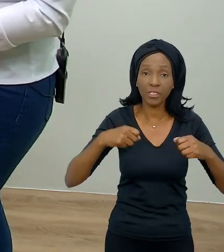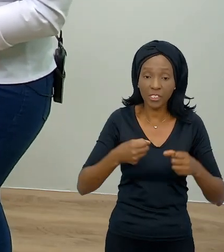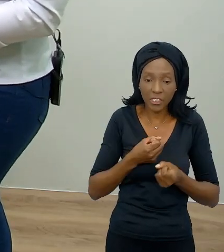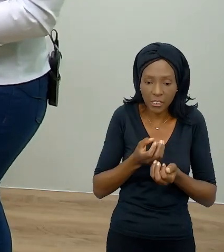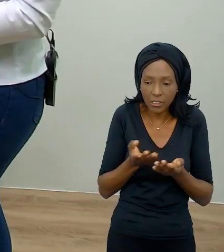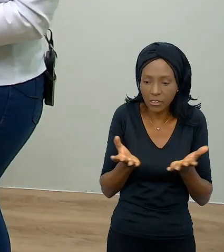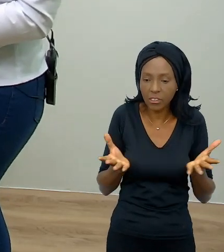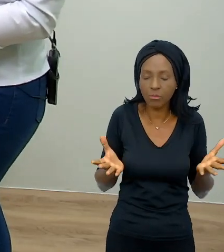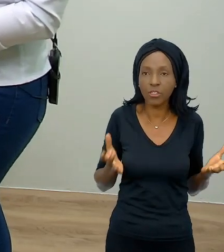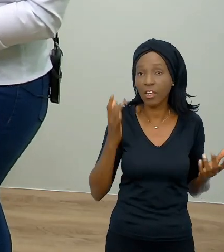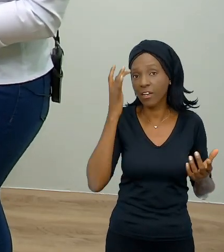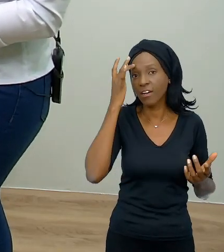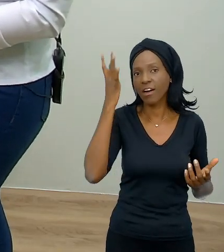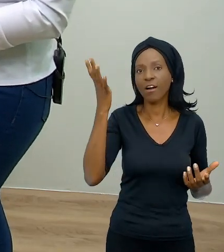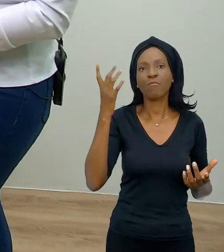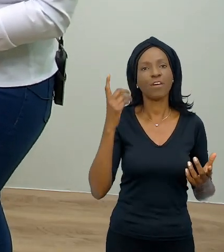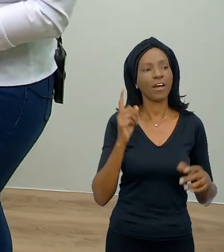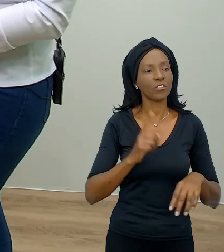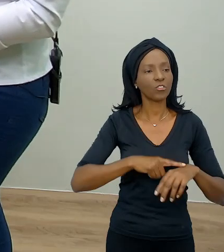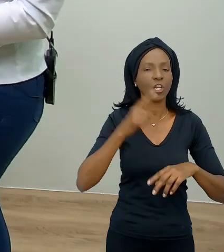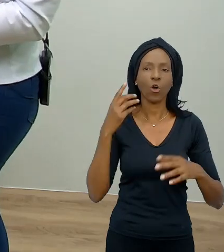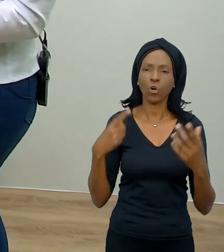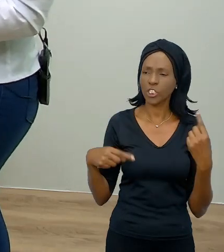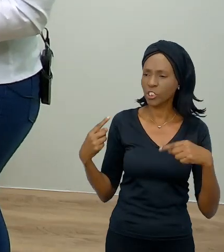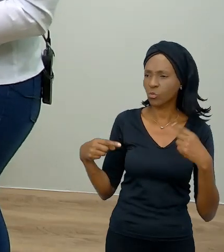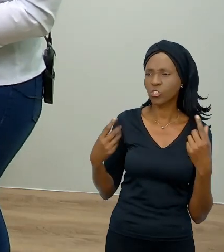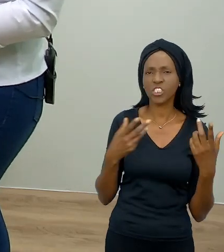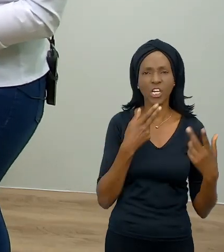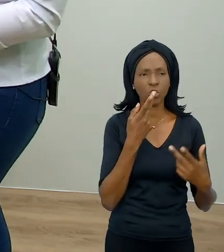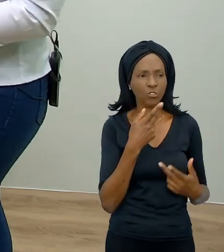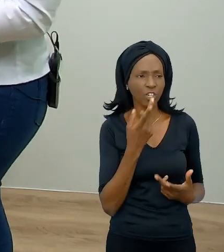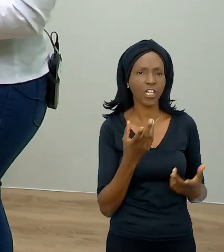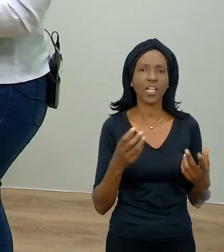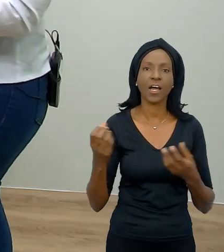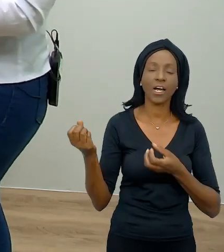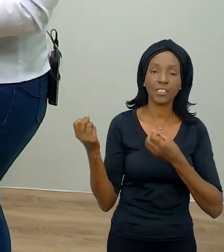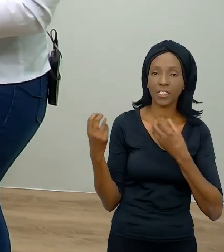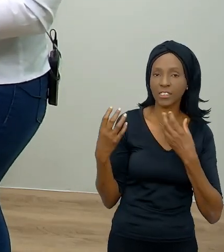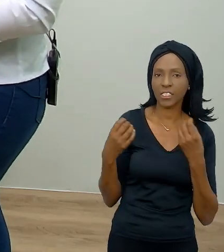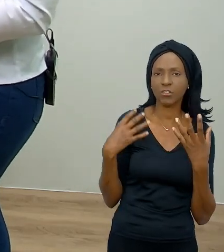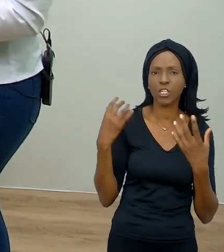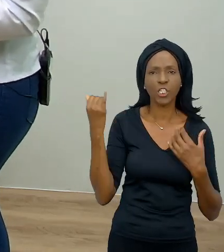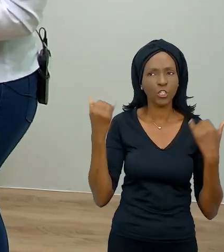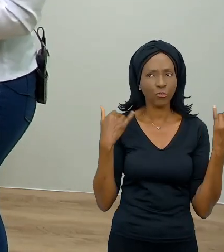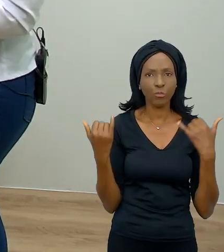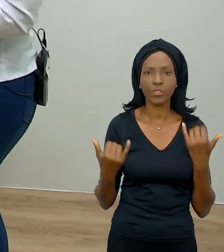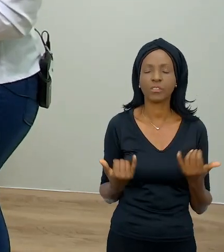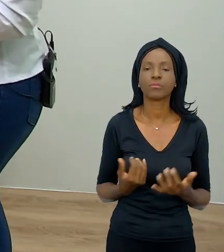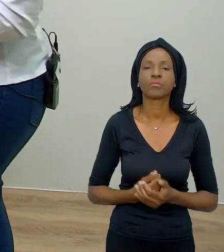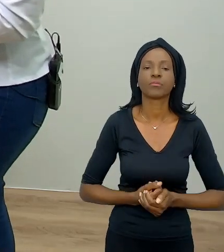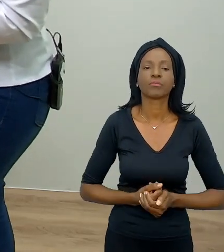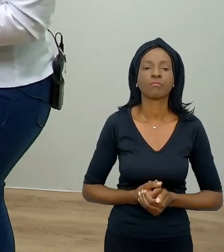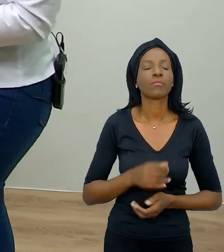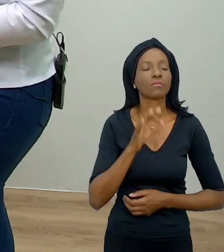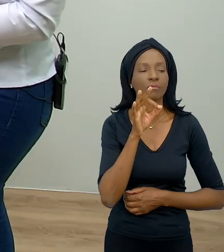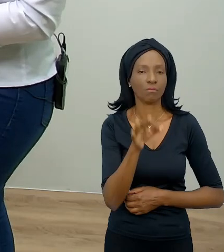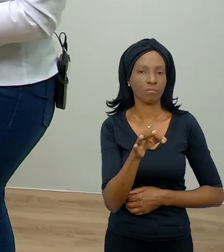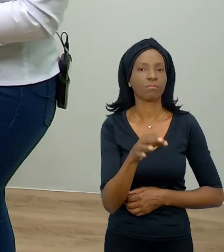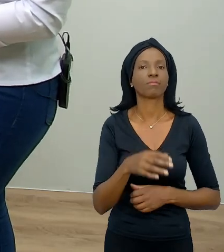até mais fácil na hora da discussão, né? De trazer tanta informação. Exatamente. Bem, e aí eu